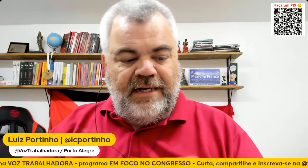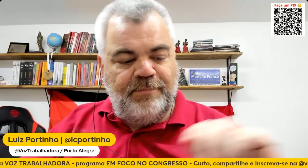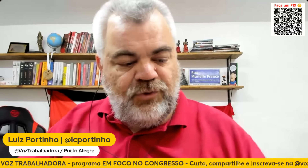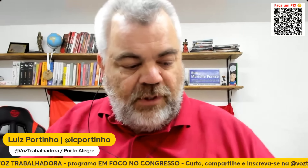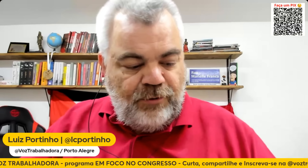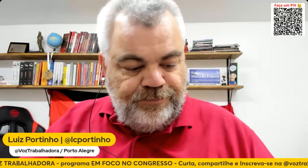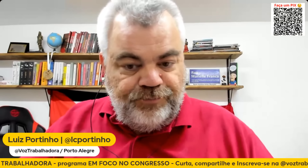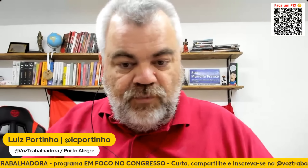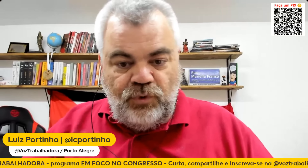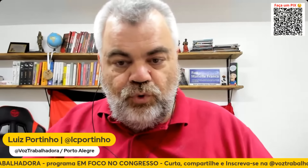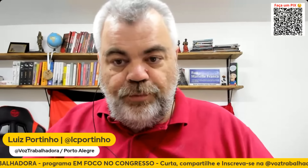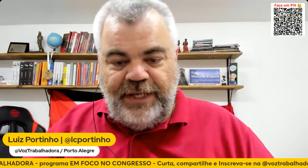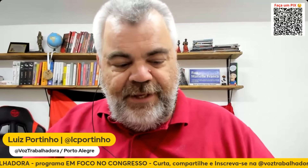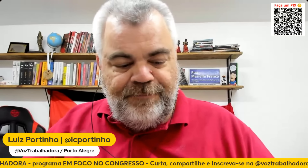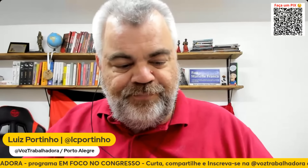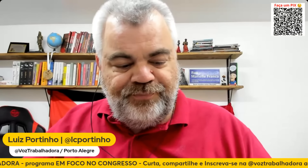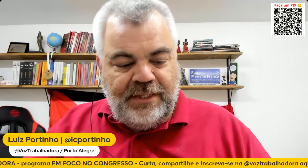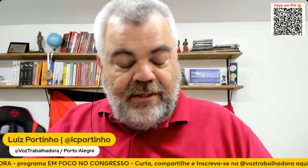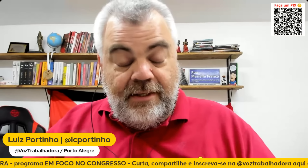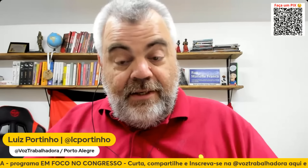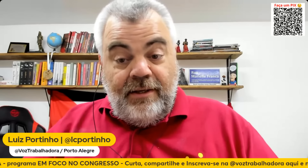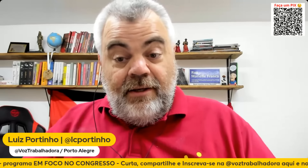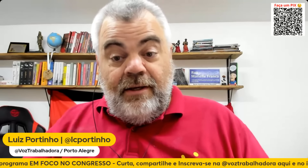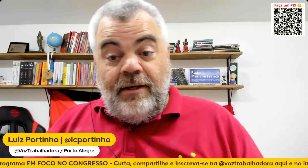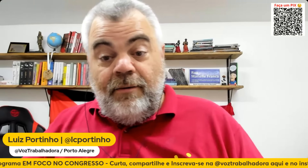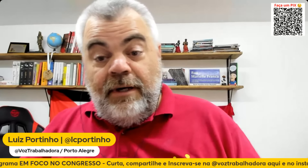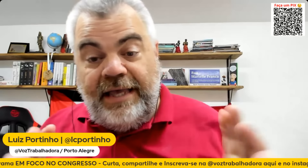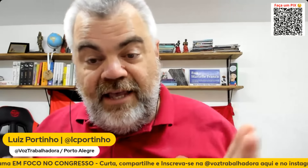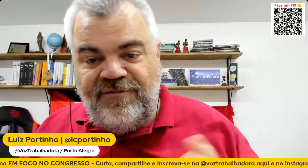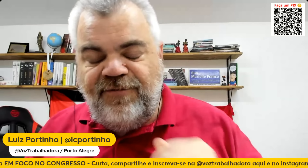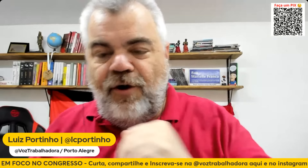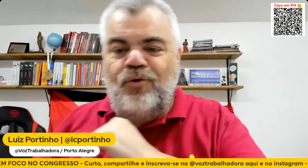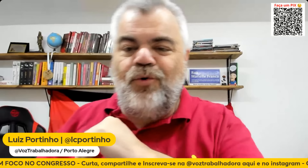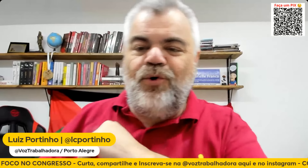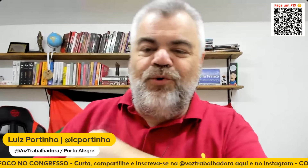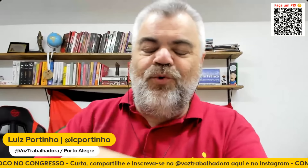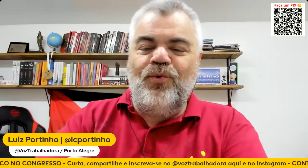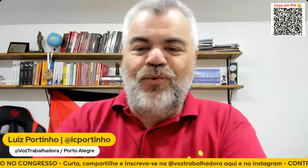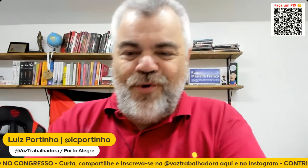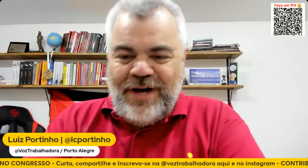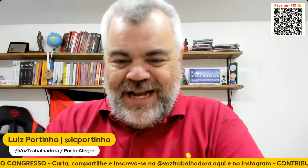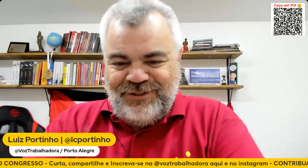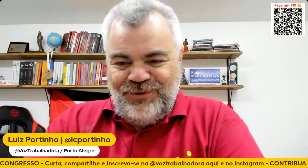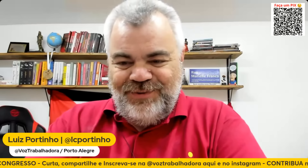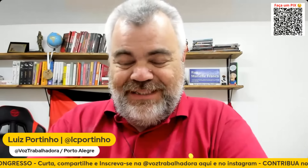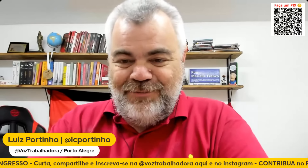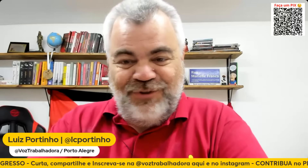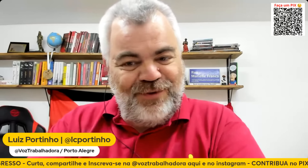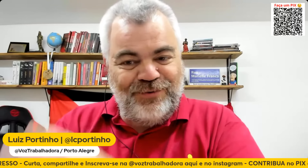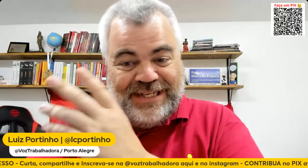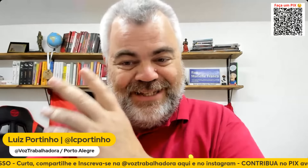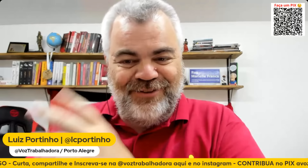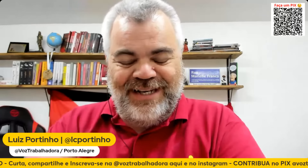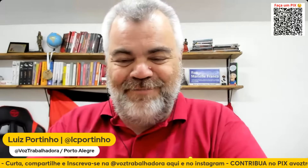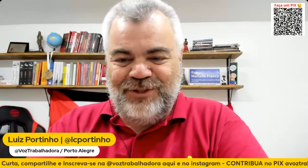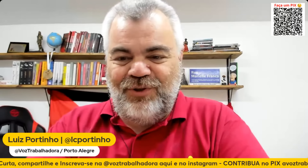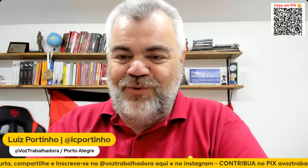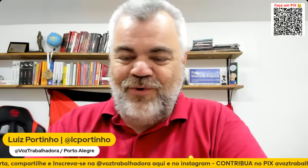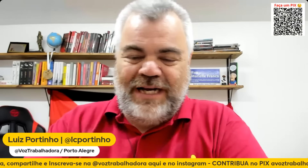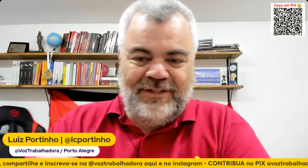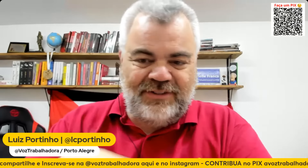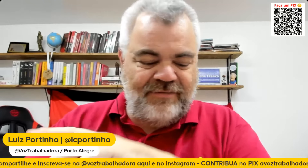fala pessoal tudo bem em Foco no Congresso estamos voltando